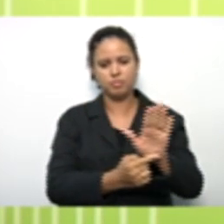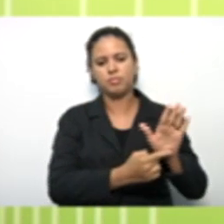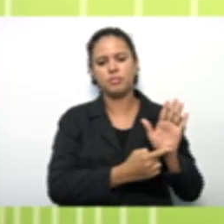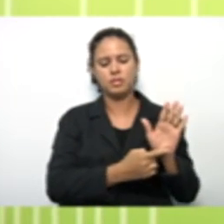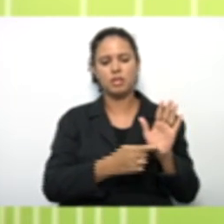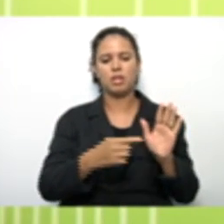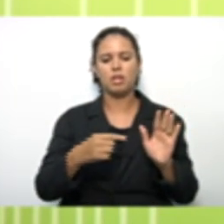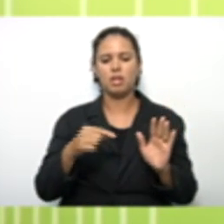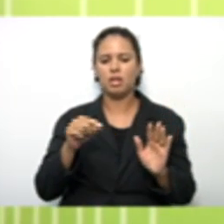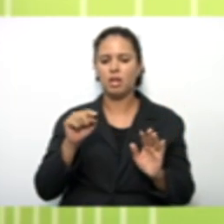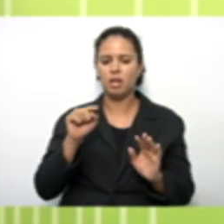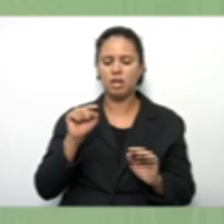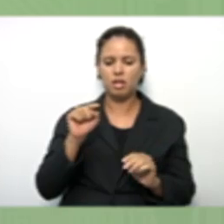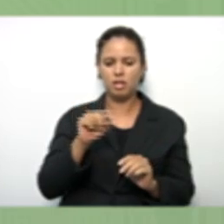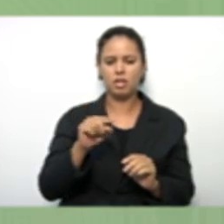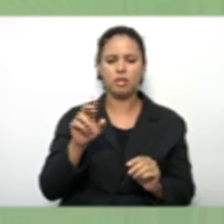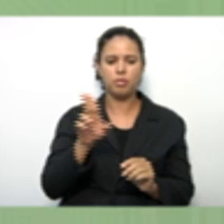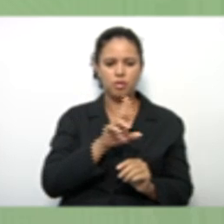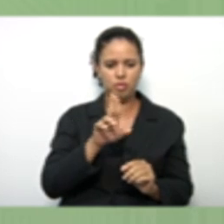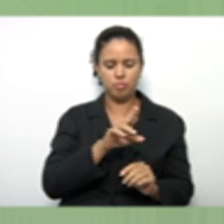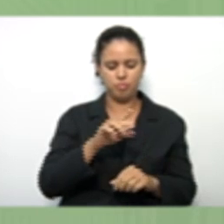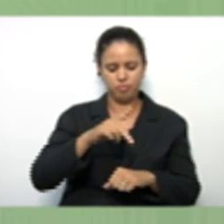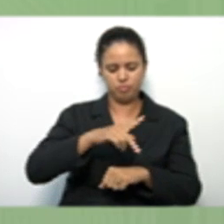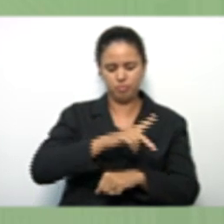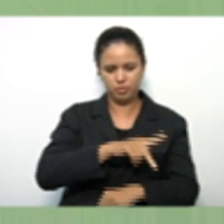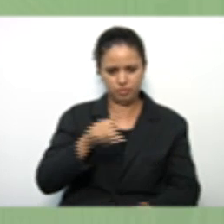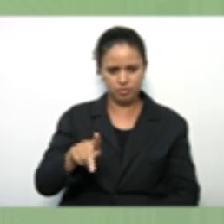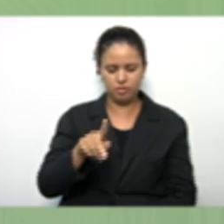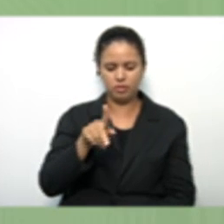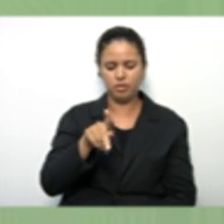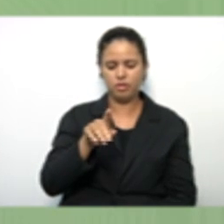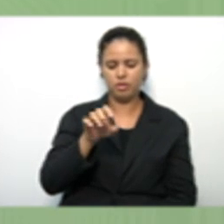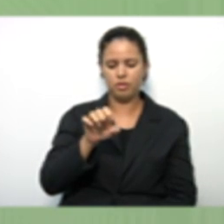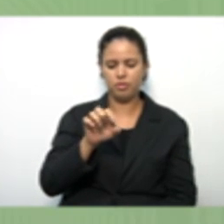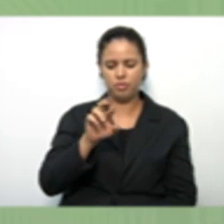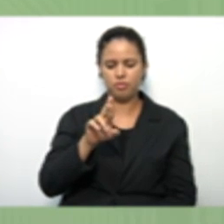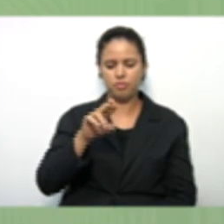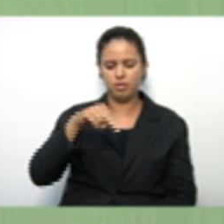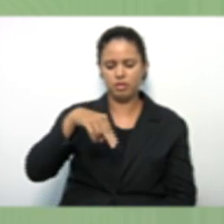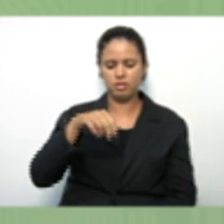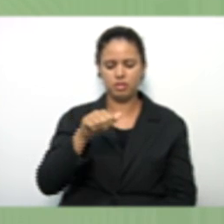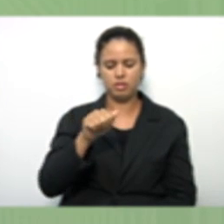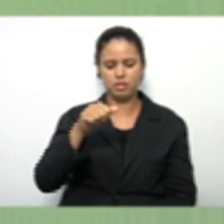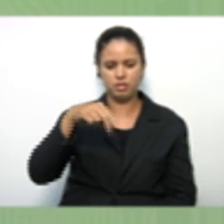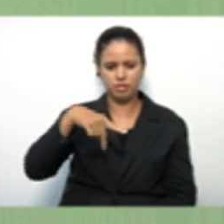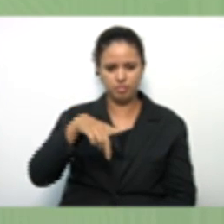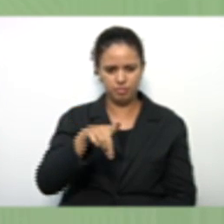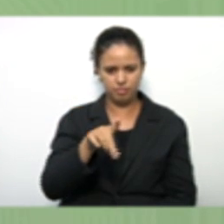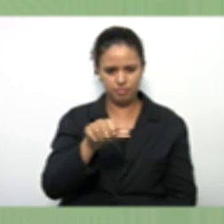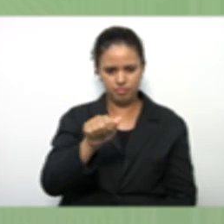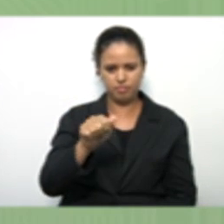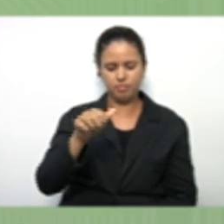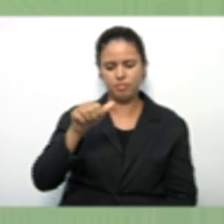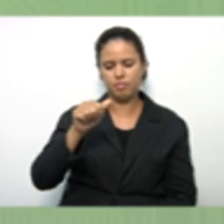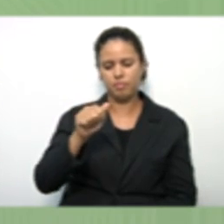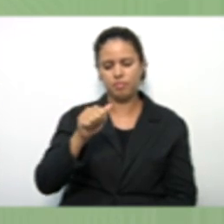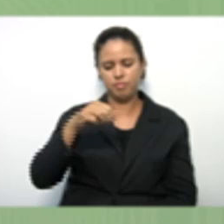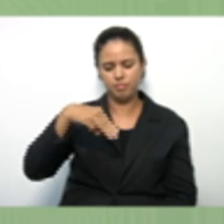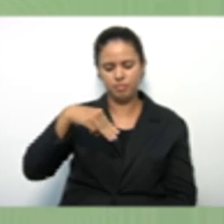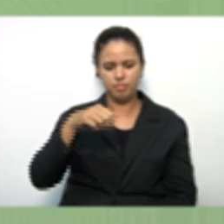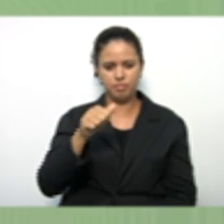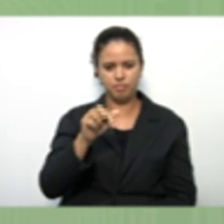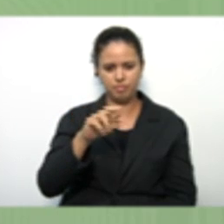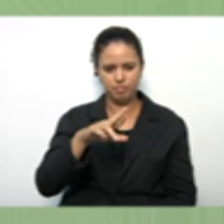Eu sou professora Fernanda Amaral Figueiredo, graduada em Ciências Contábeis e licenciatura em Matemática, especialização